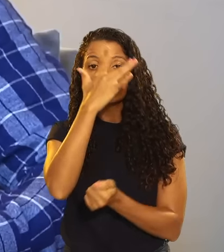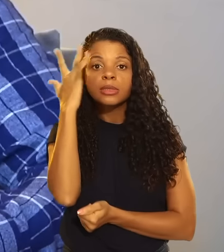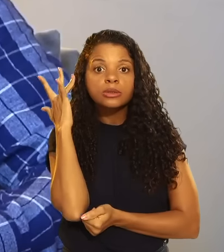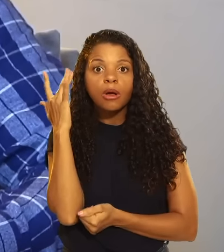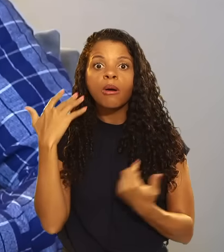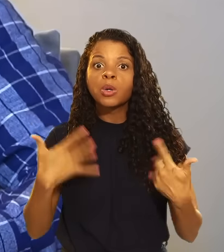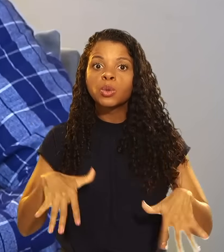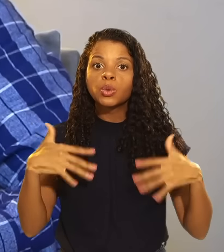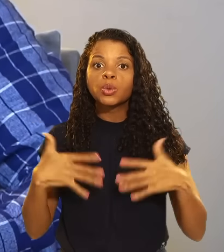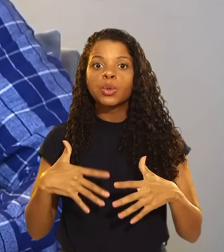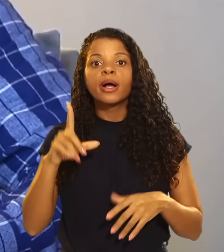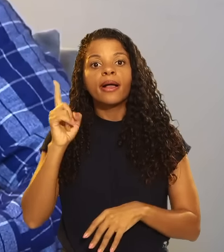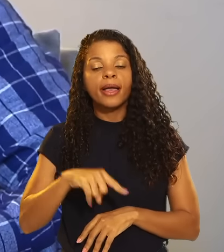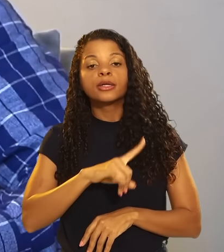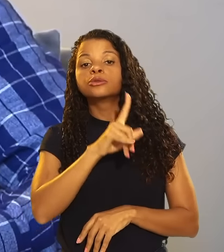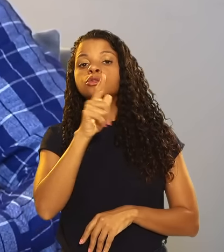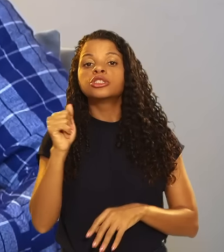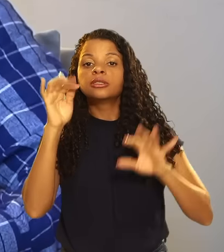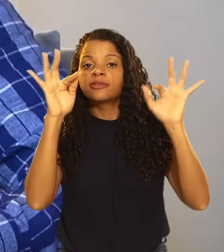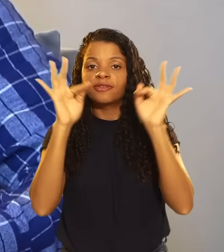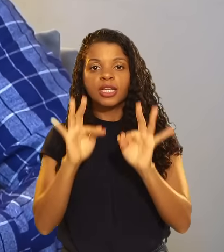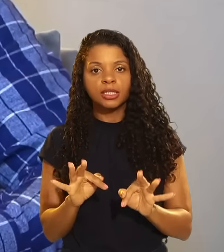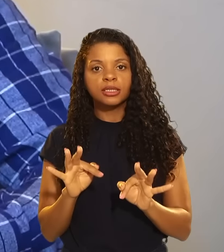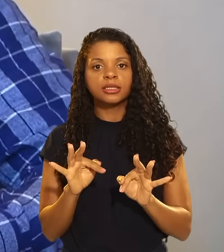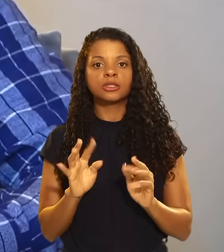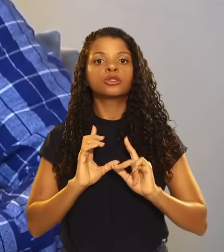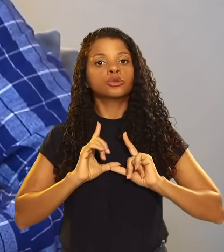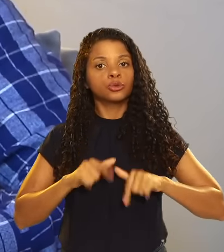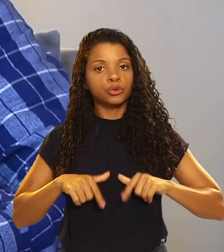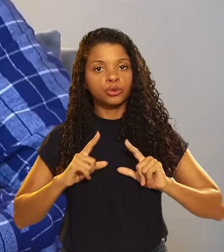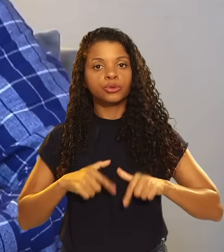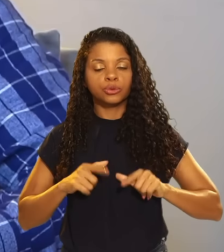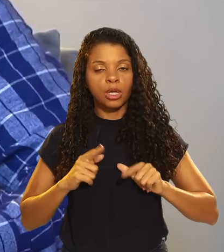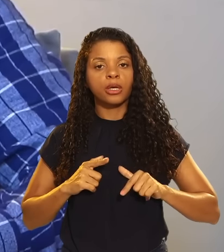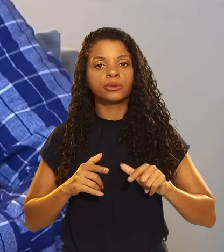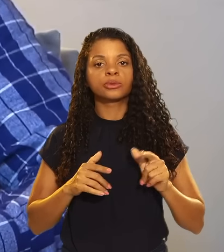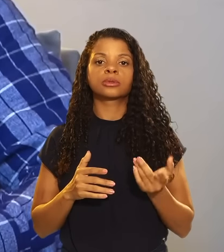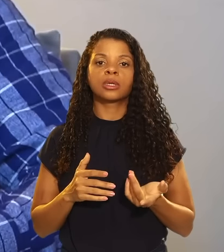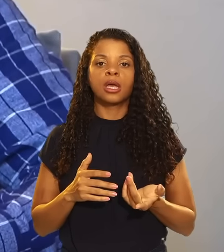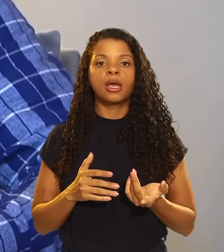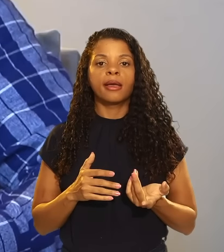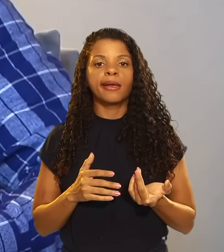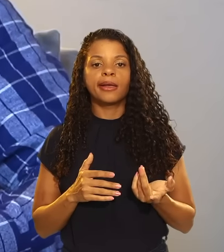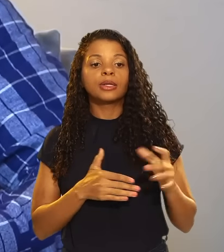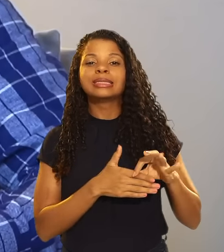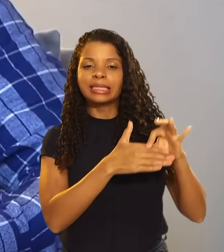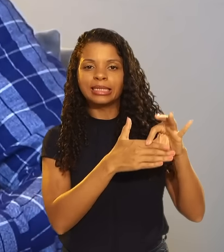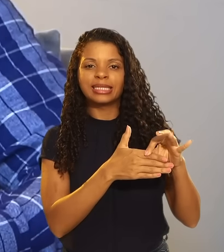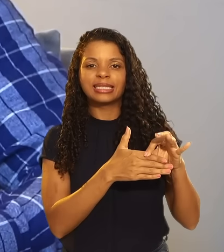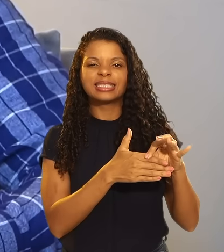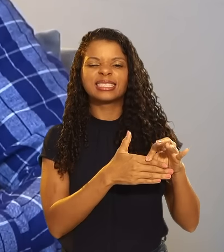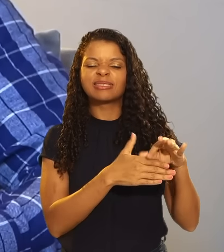precisava ser um dia feliz, porque era de fato um dia feliz. Os judeus, os líderes naquela época ali que estavam distorcendo o significado do